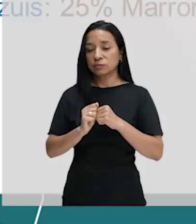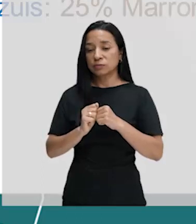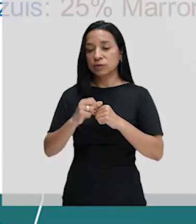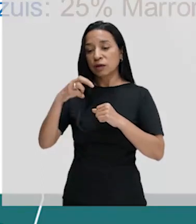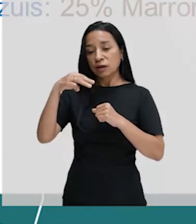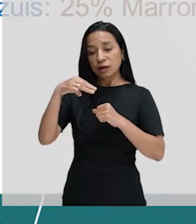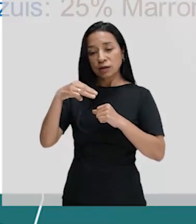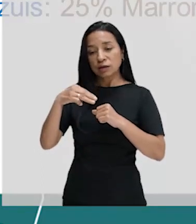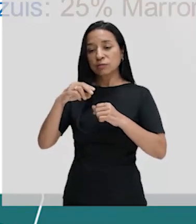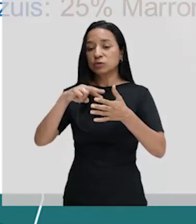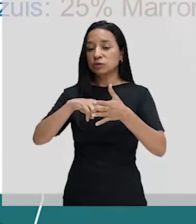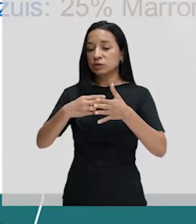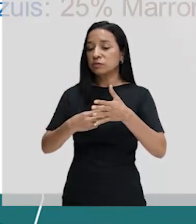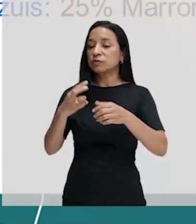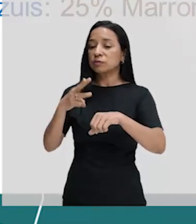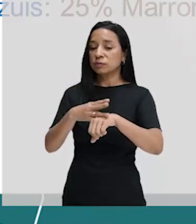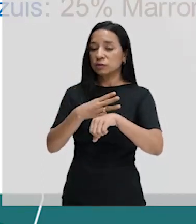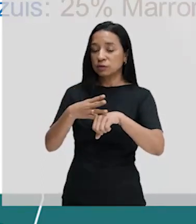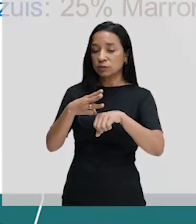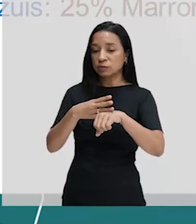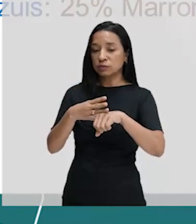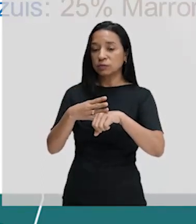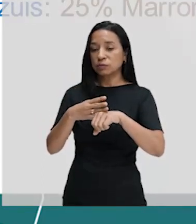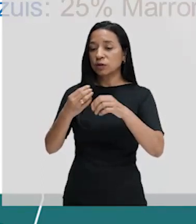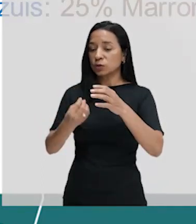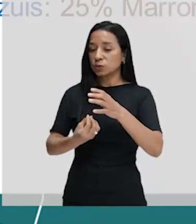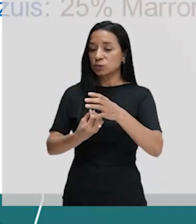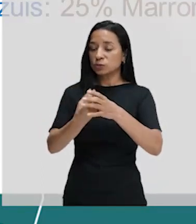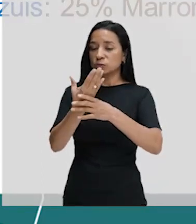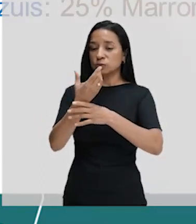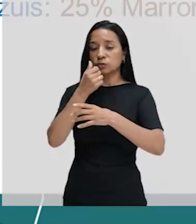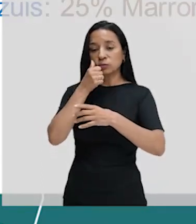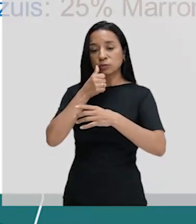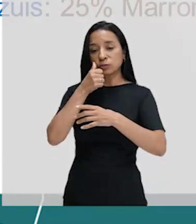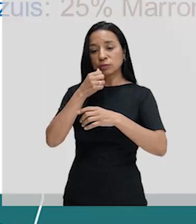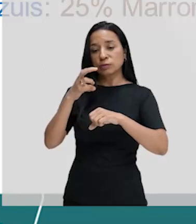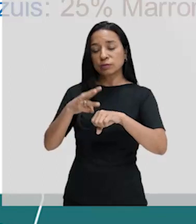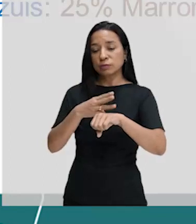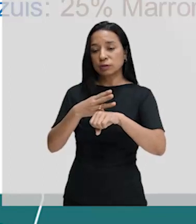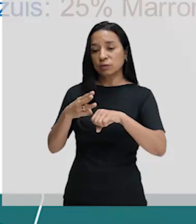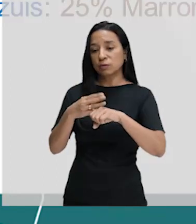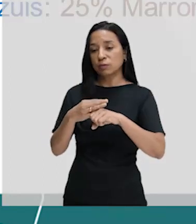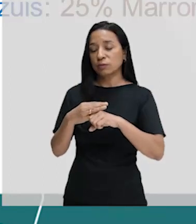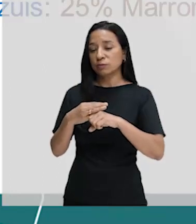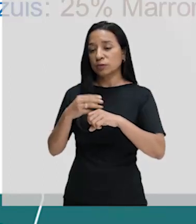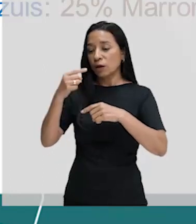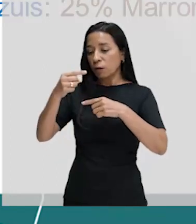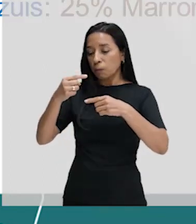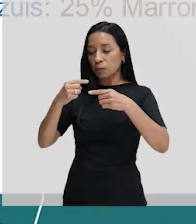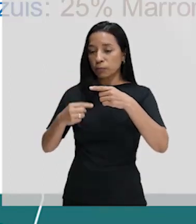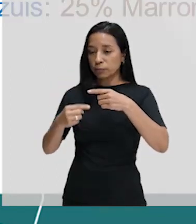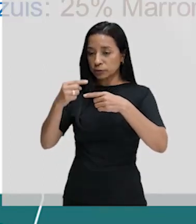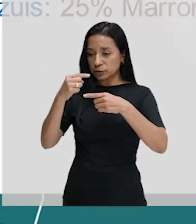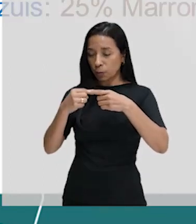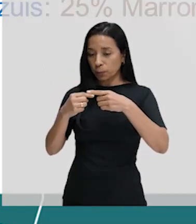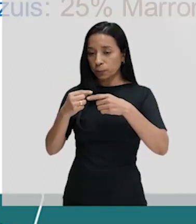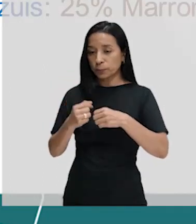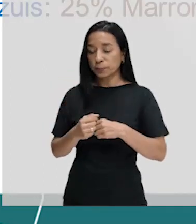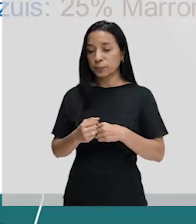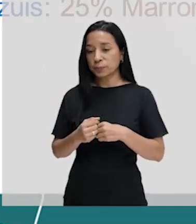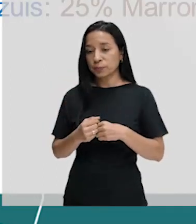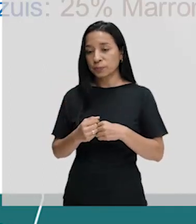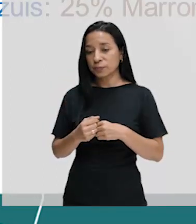Então, vai nascer uma fêmea marrom. Essa foi a proporção. A proporção, nesse caso